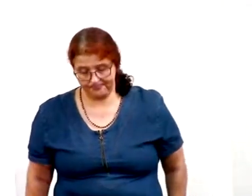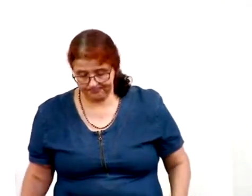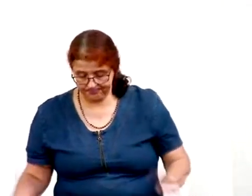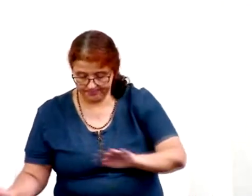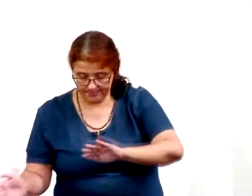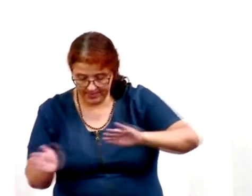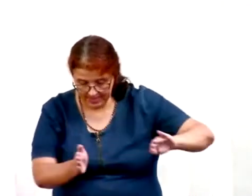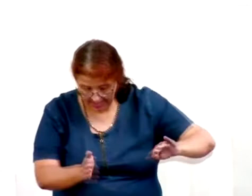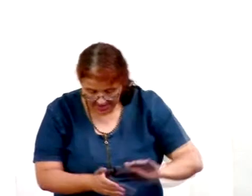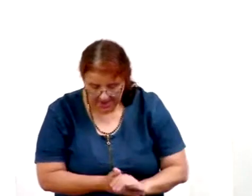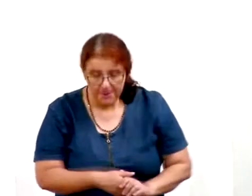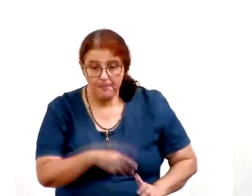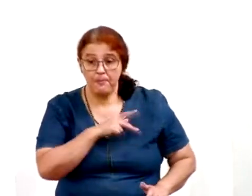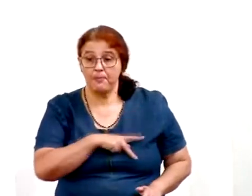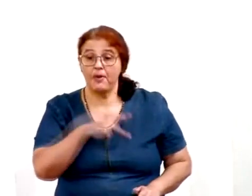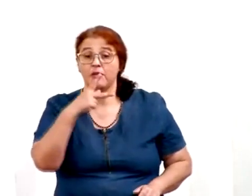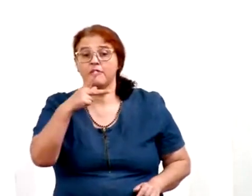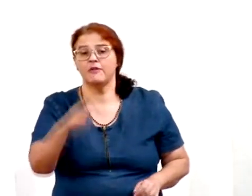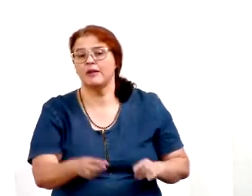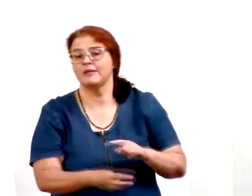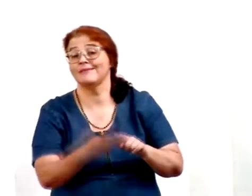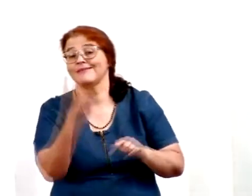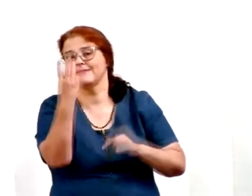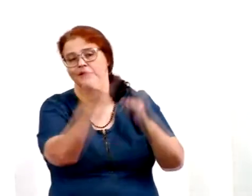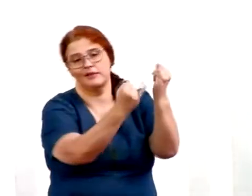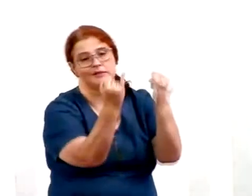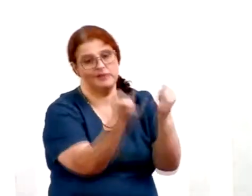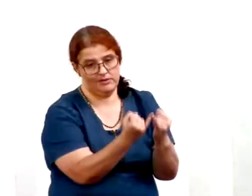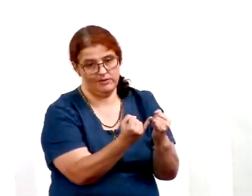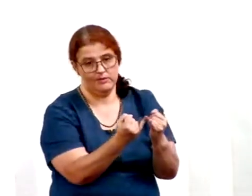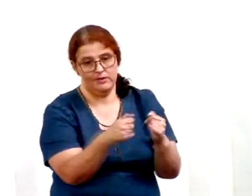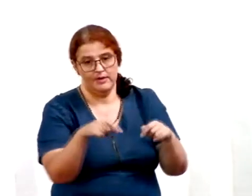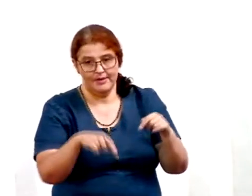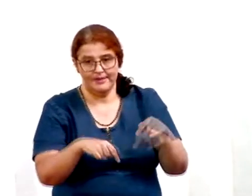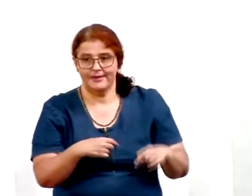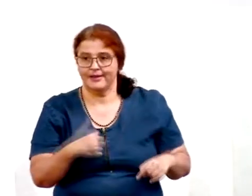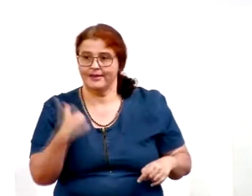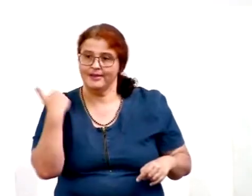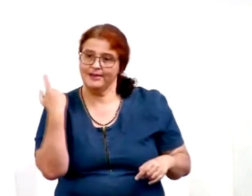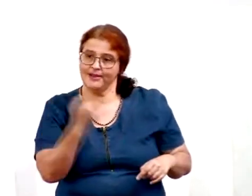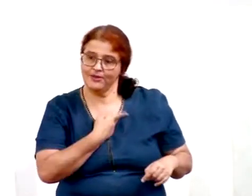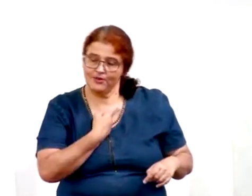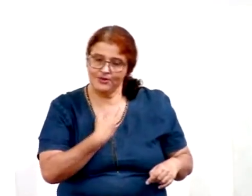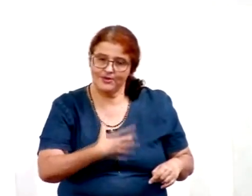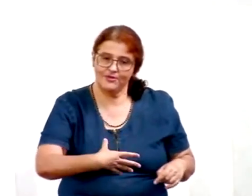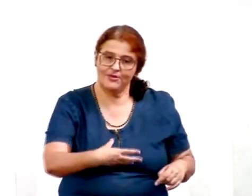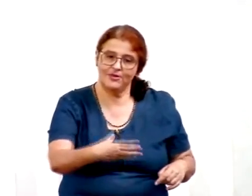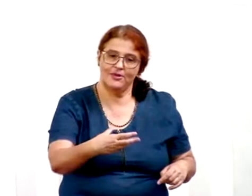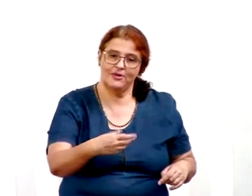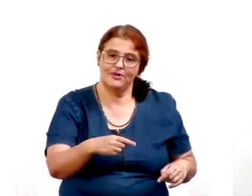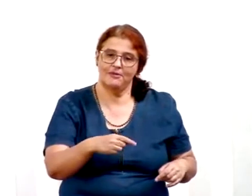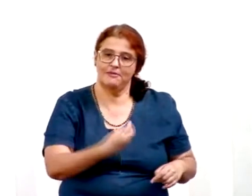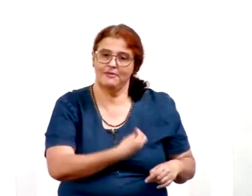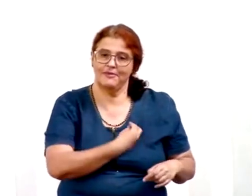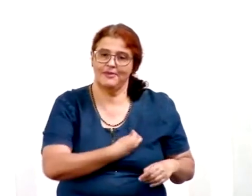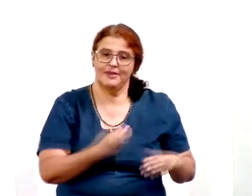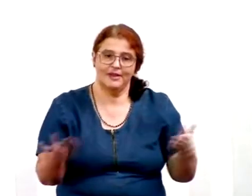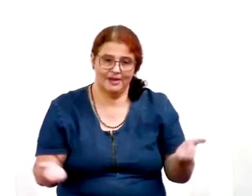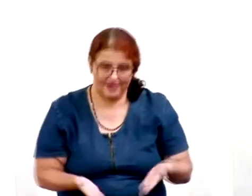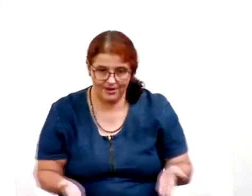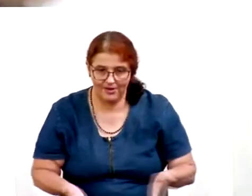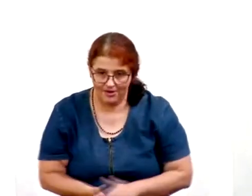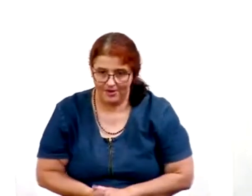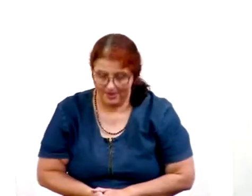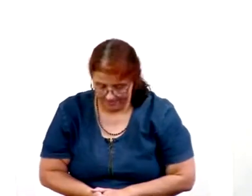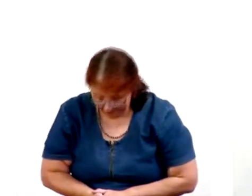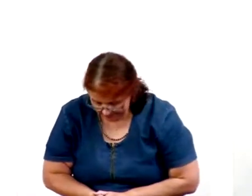ídolos que nesta geração, e não simplesmente nessa geração, em todas as gerações, desde que o homem pecou,